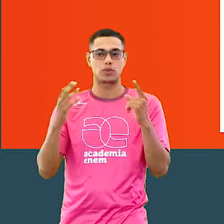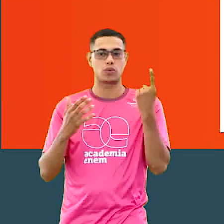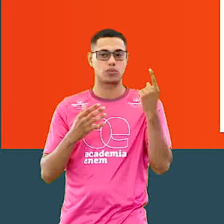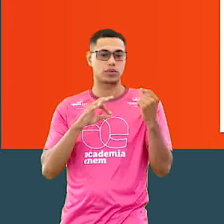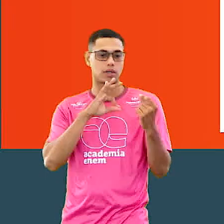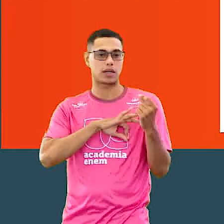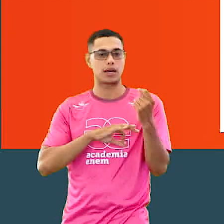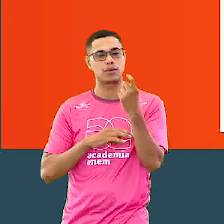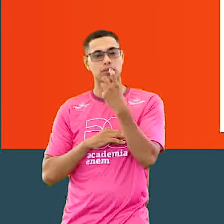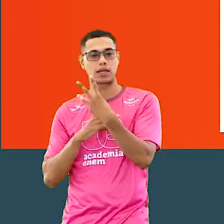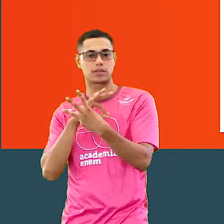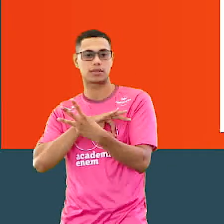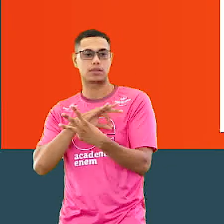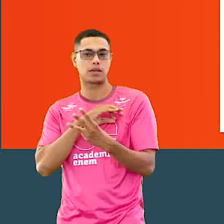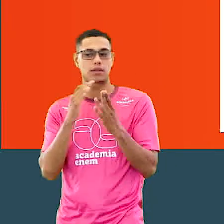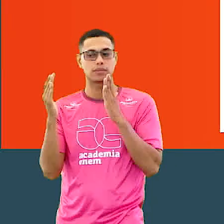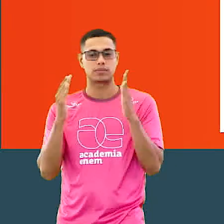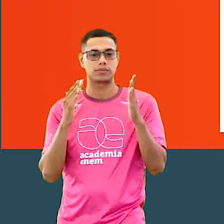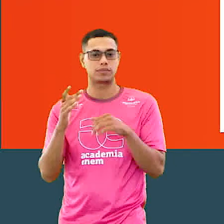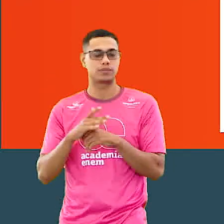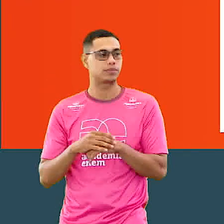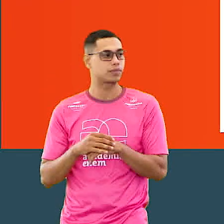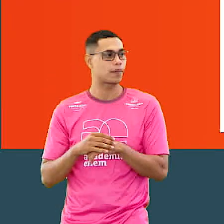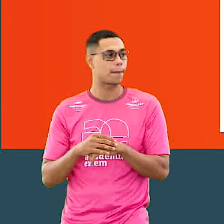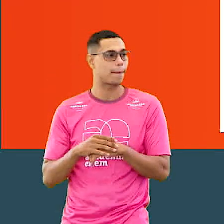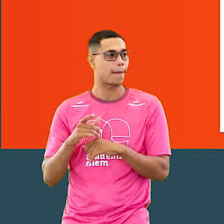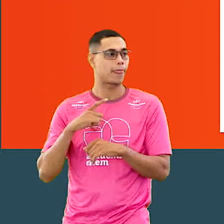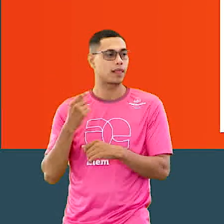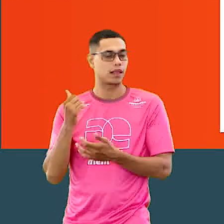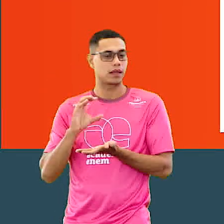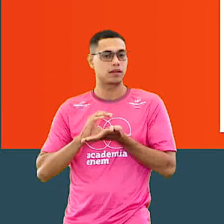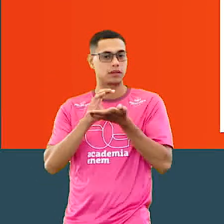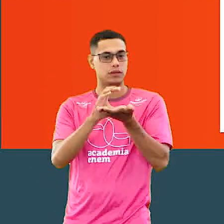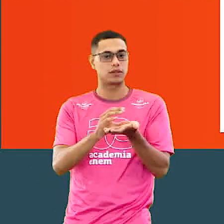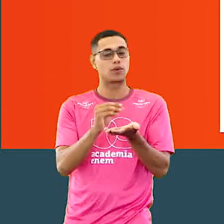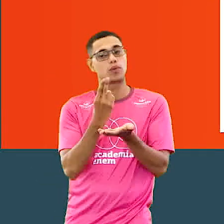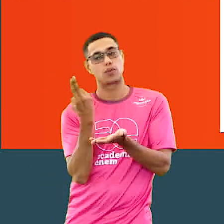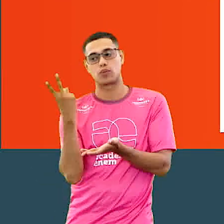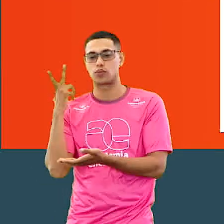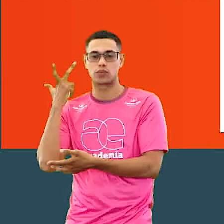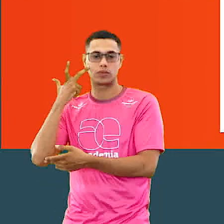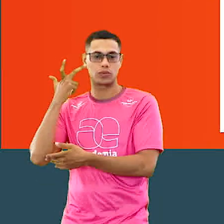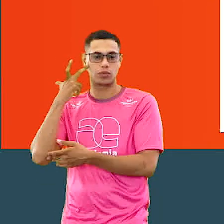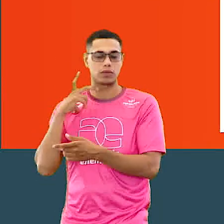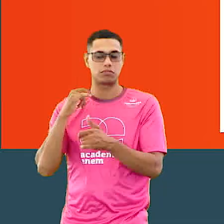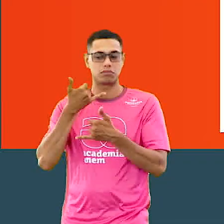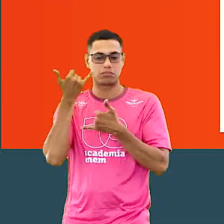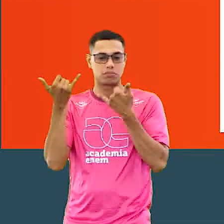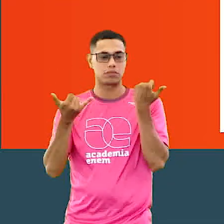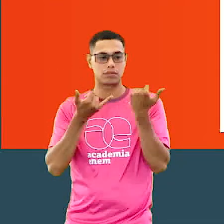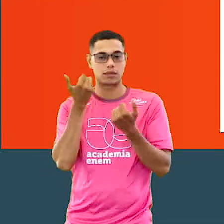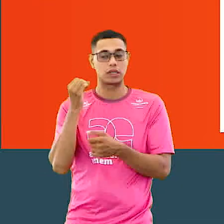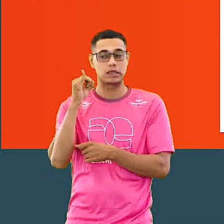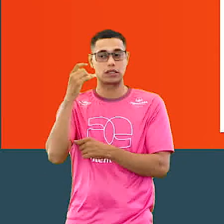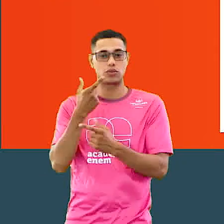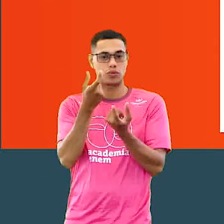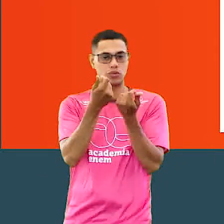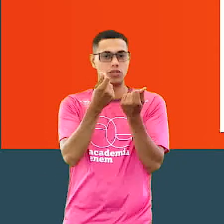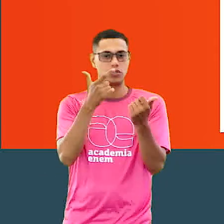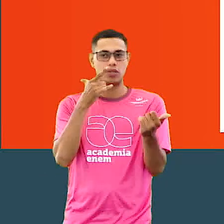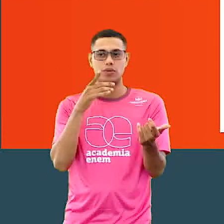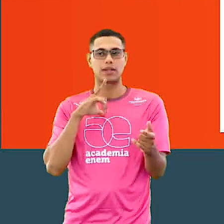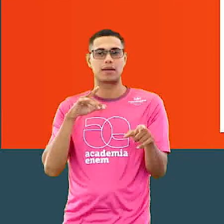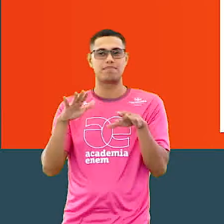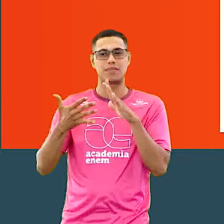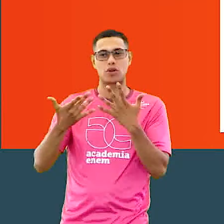a um financiamento do fiéis por fiéis normal. Se a renda per capita deu até